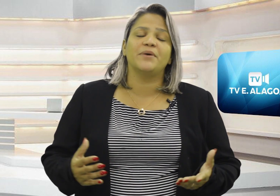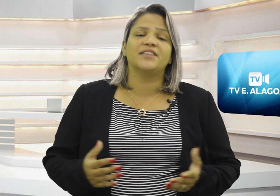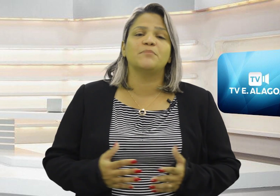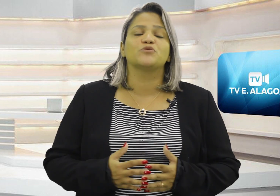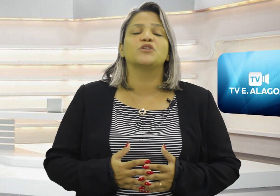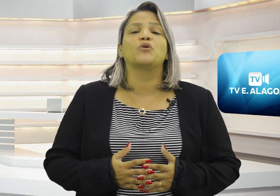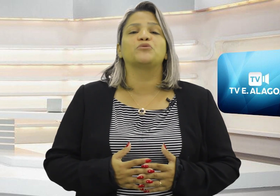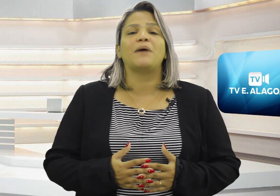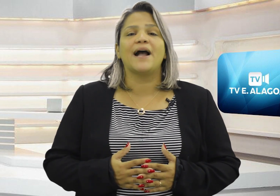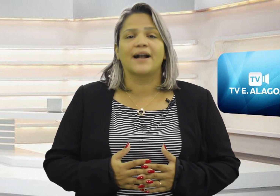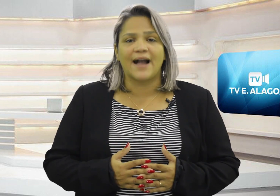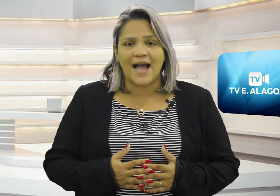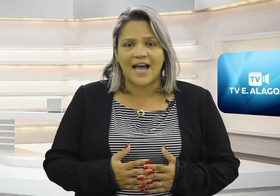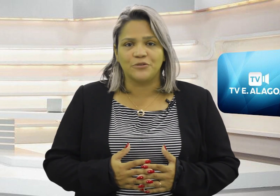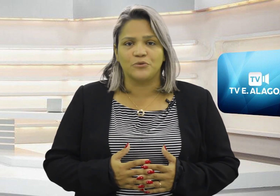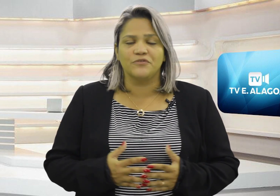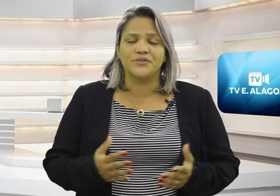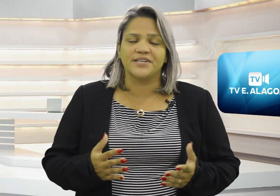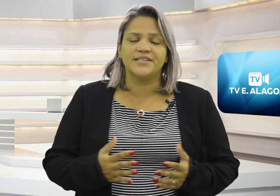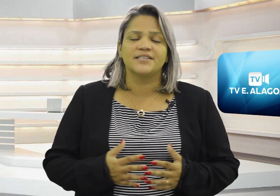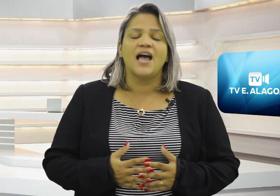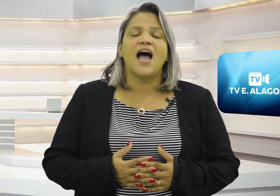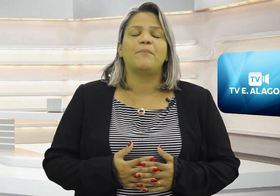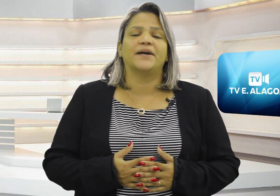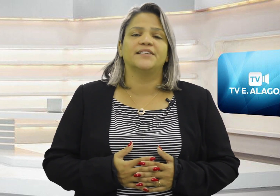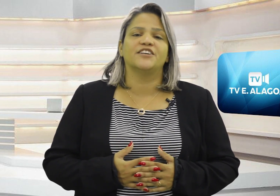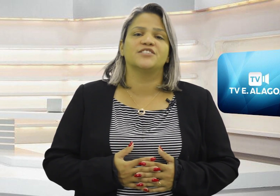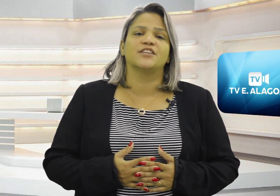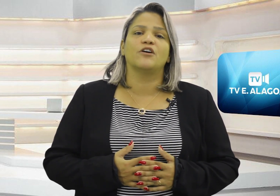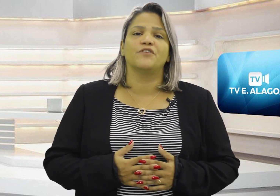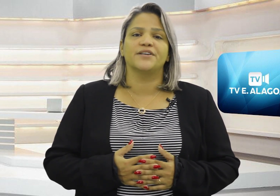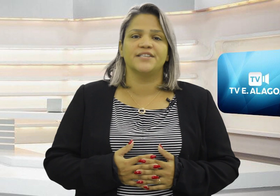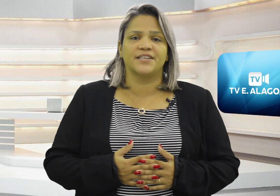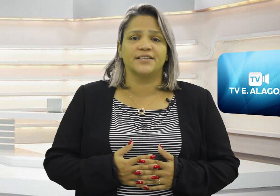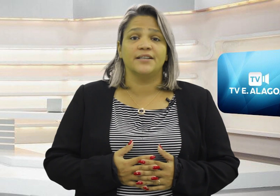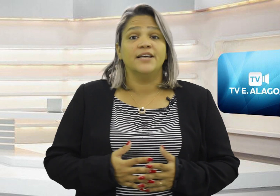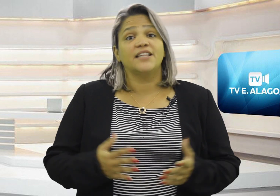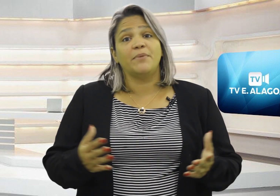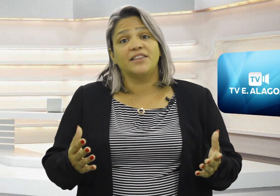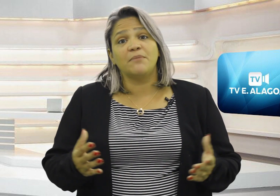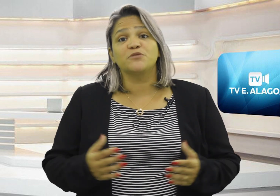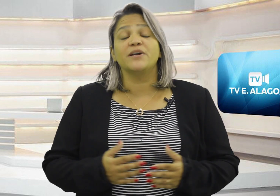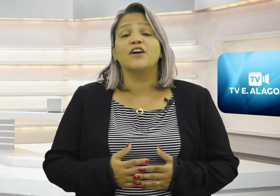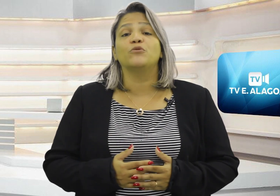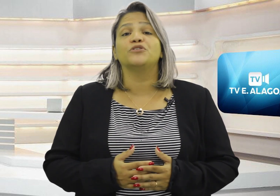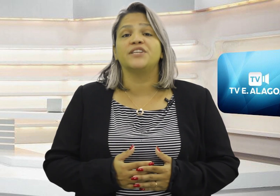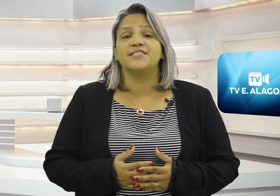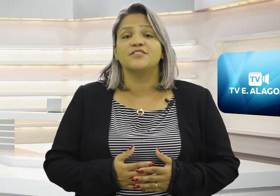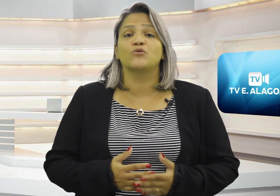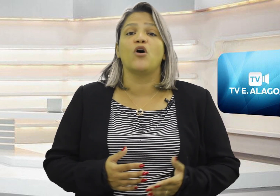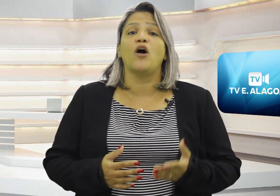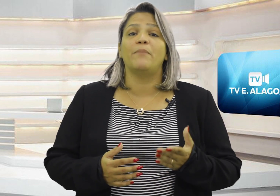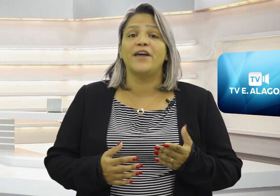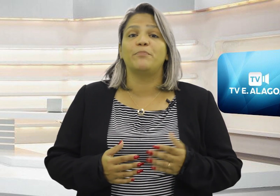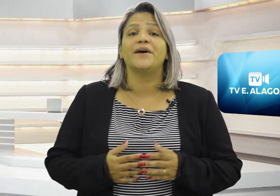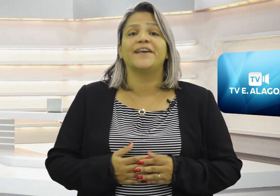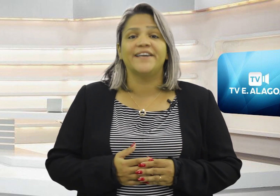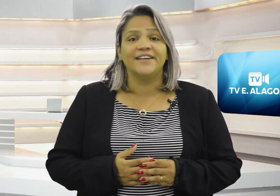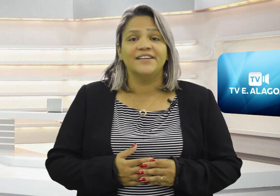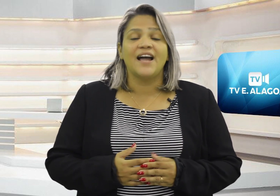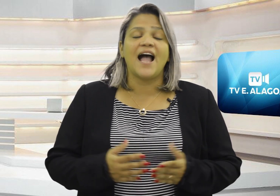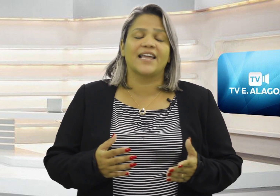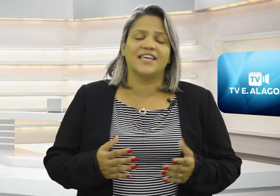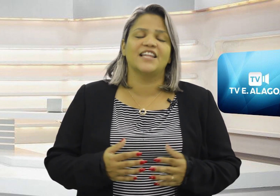Amanhã também temos um encontro marcado com vocês, a partir das 19h30. Também temos Manhã com Notícias, com Robério